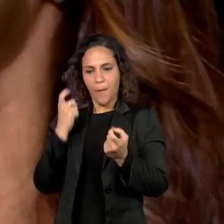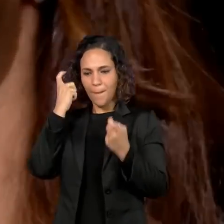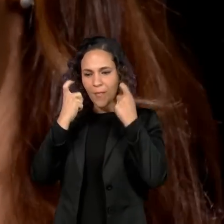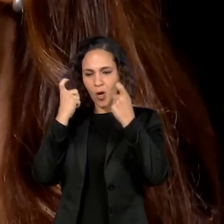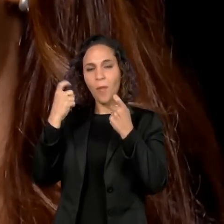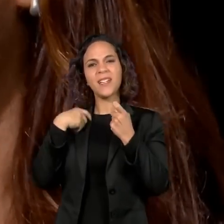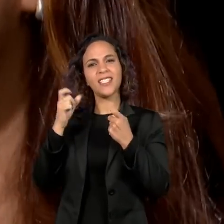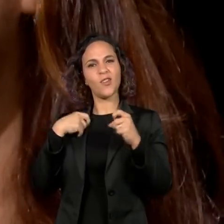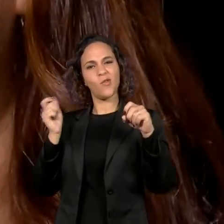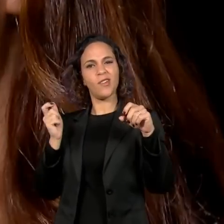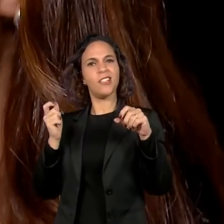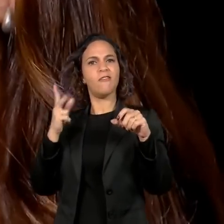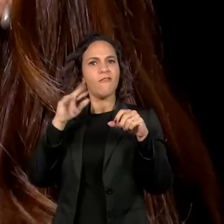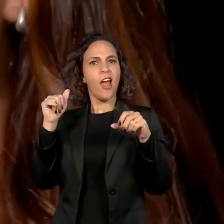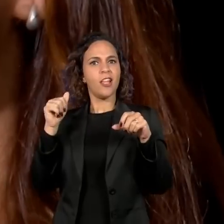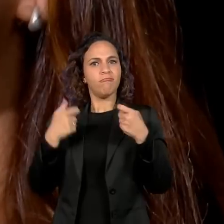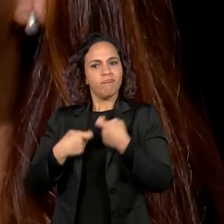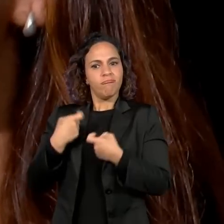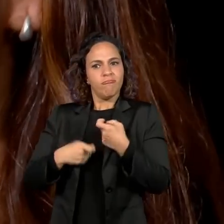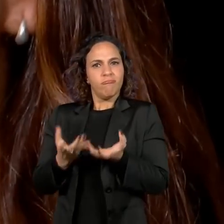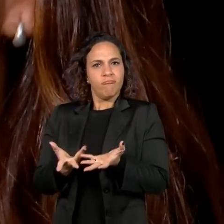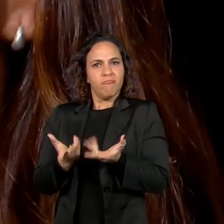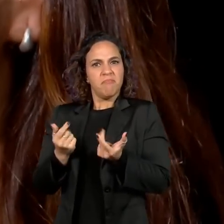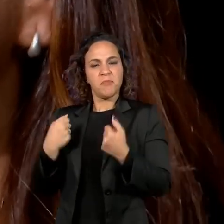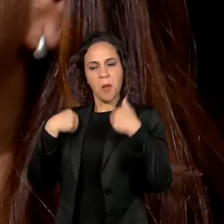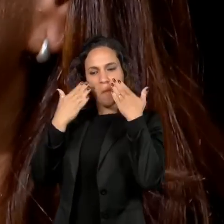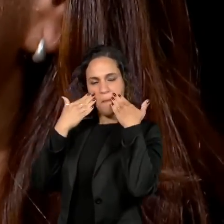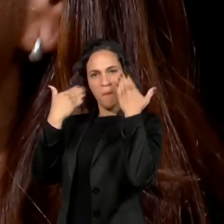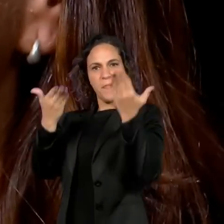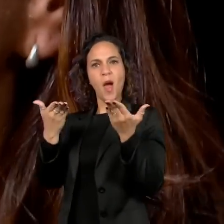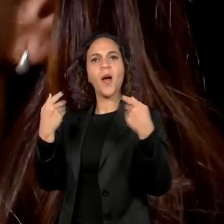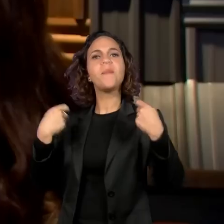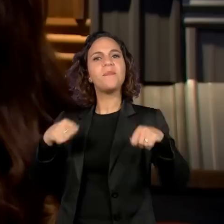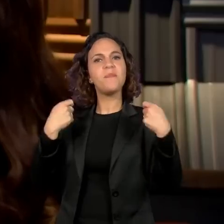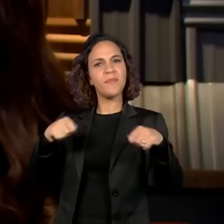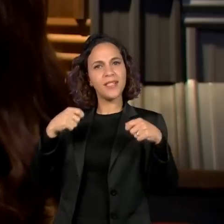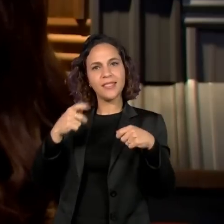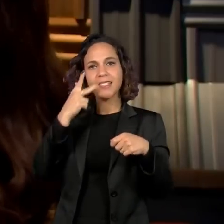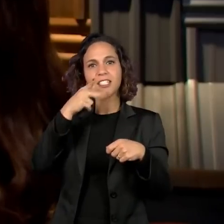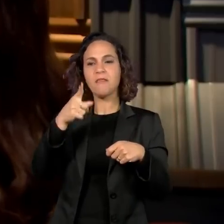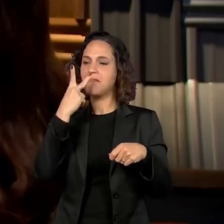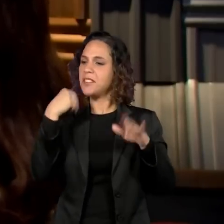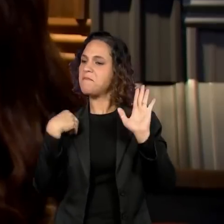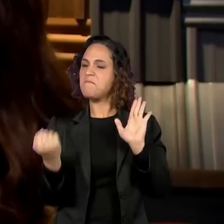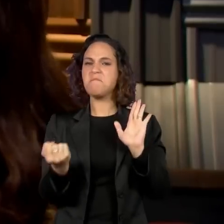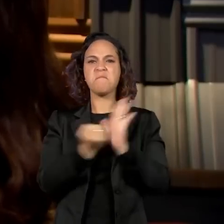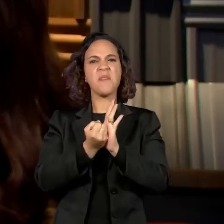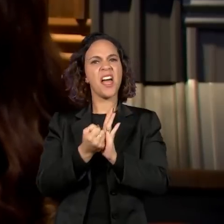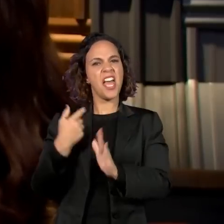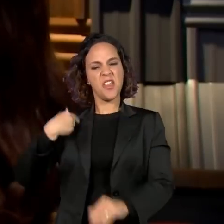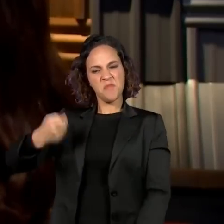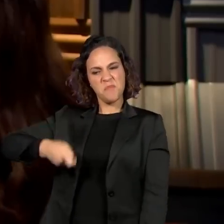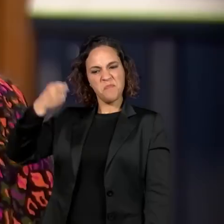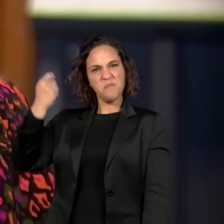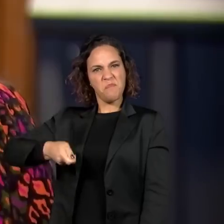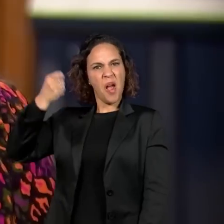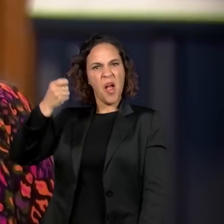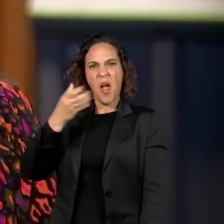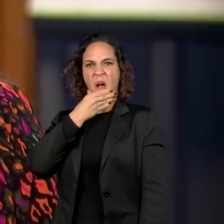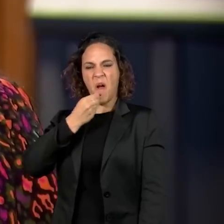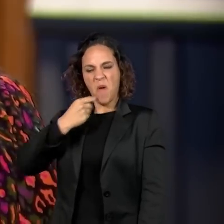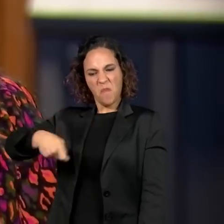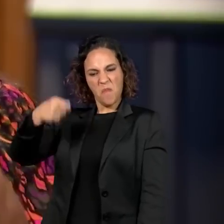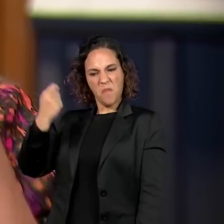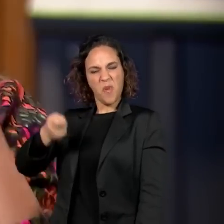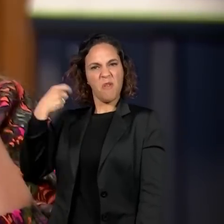isso. Vai para o sexo muito para desempenhar, para ter o recibo de se sou másculo, viril, homem mesmo,